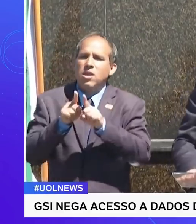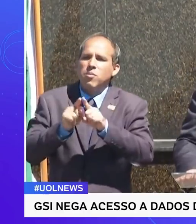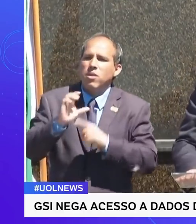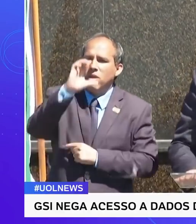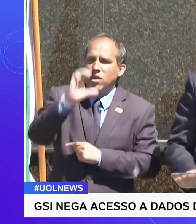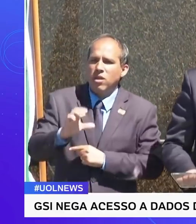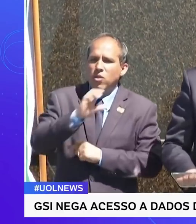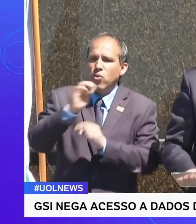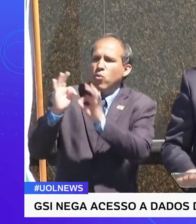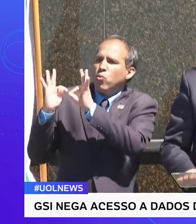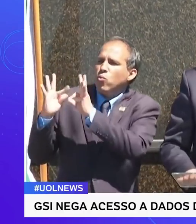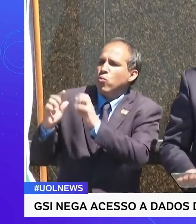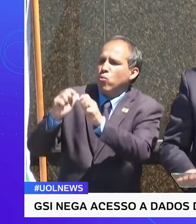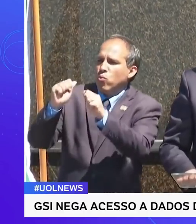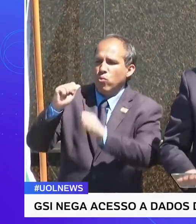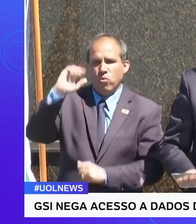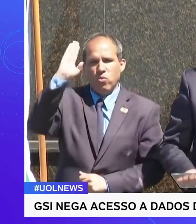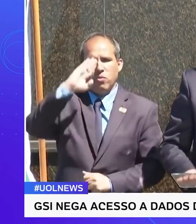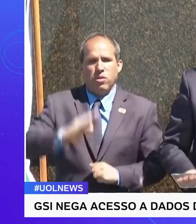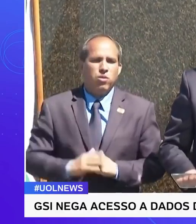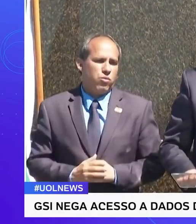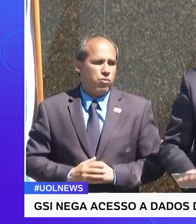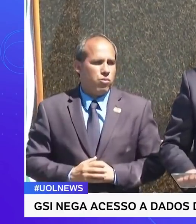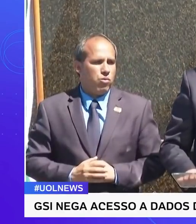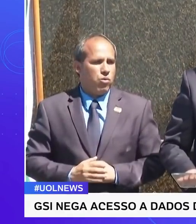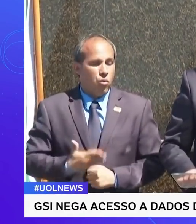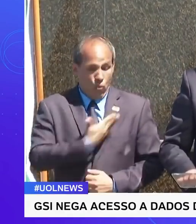em troca de favores do Ministério da Educação para a prefeitura